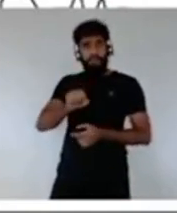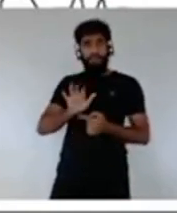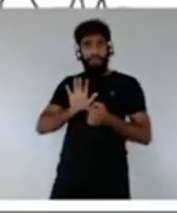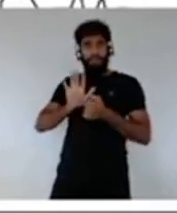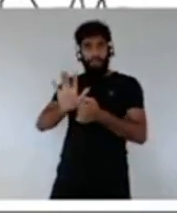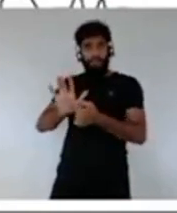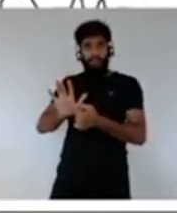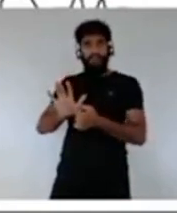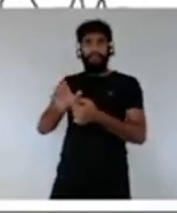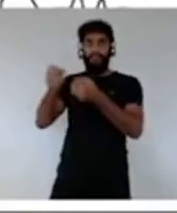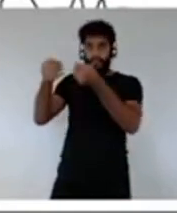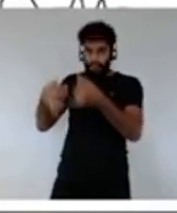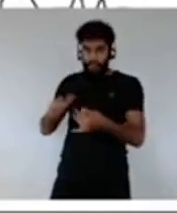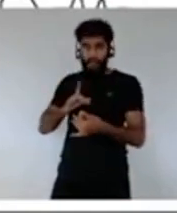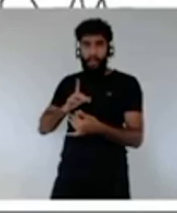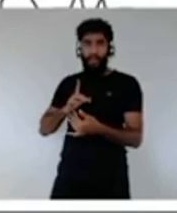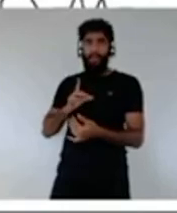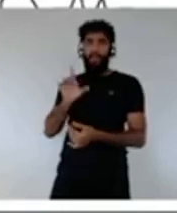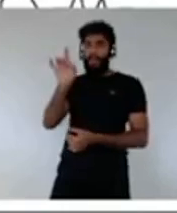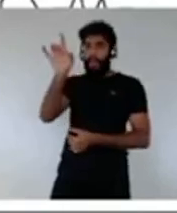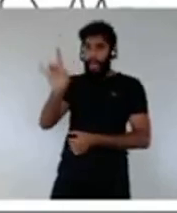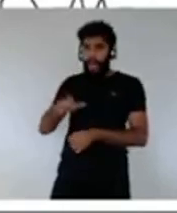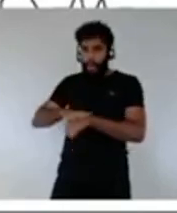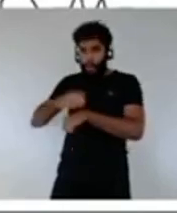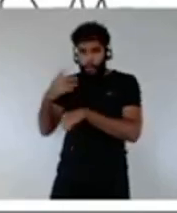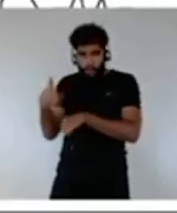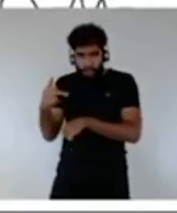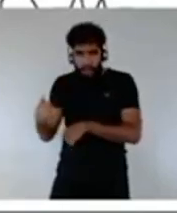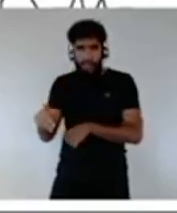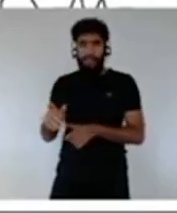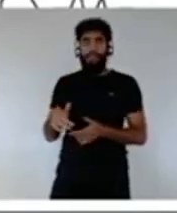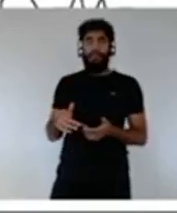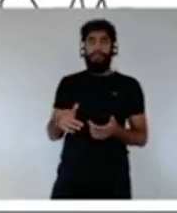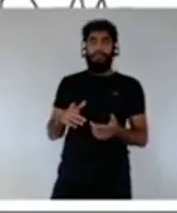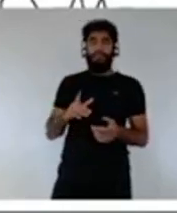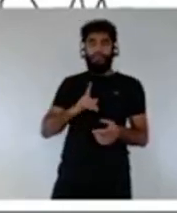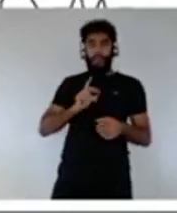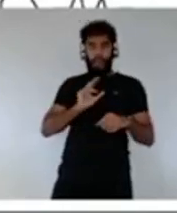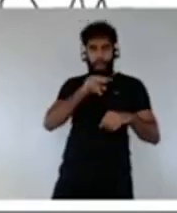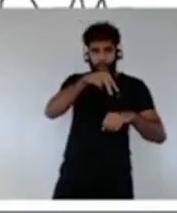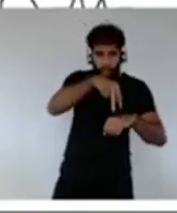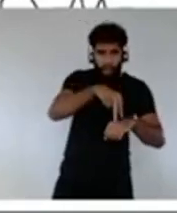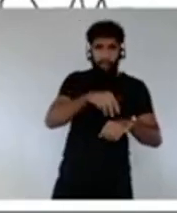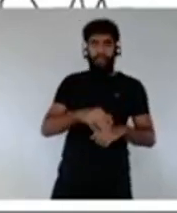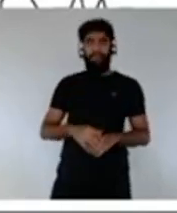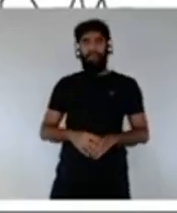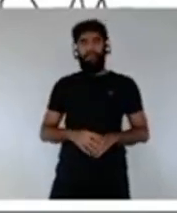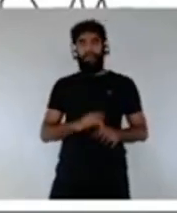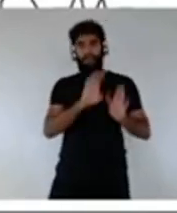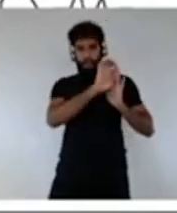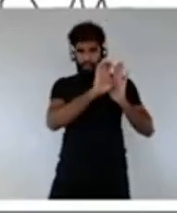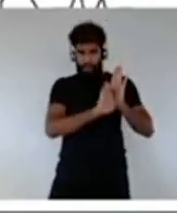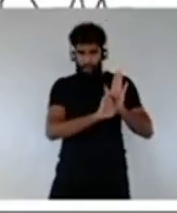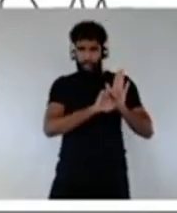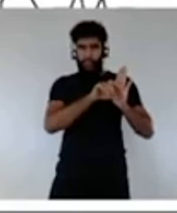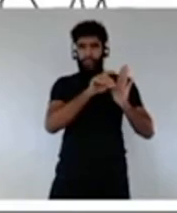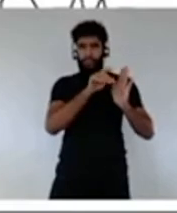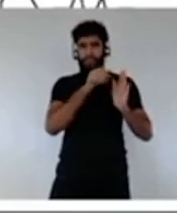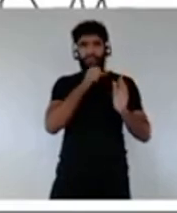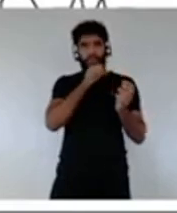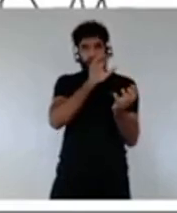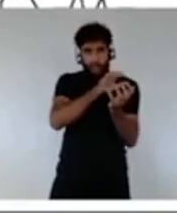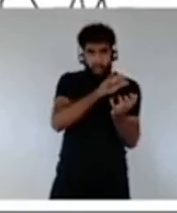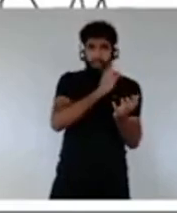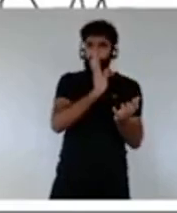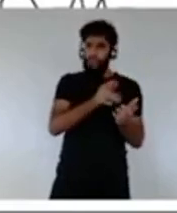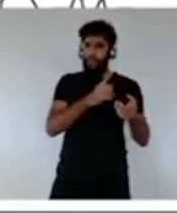a individualidade, a autonomia, a identidade. Falava sobre o Estatuto do Idoso, é uma coisa extremamente avançada. Poucos